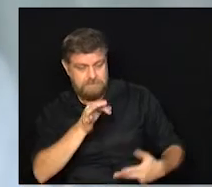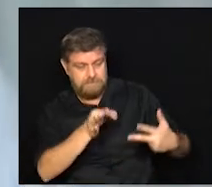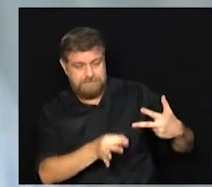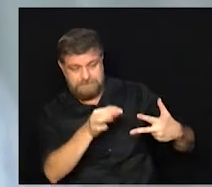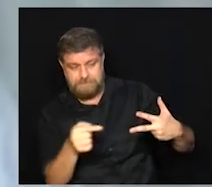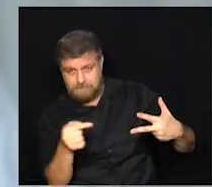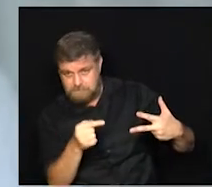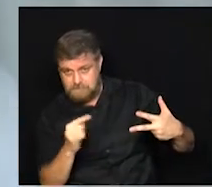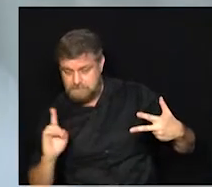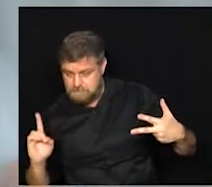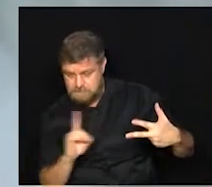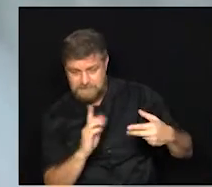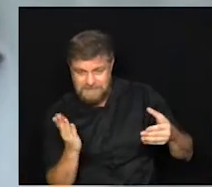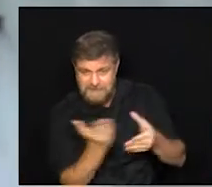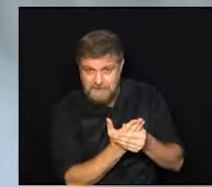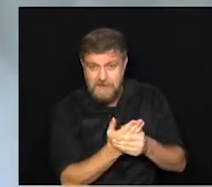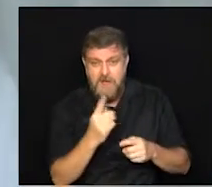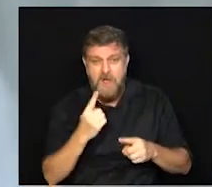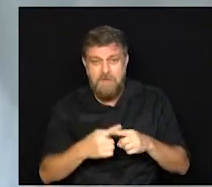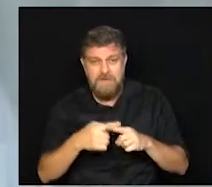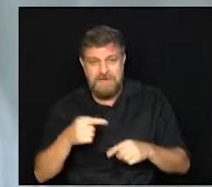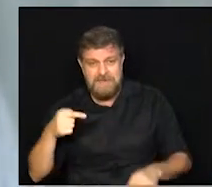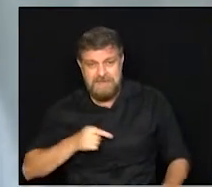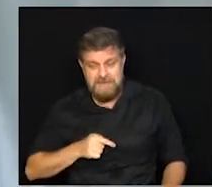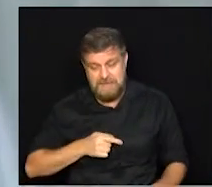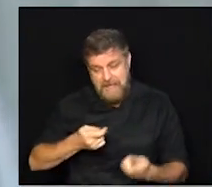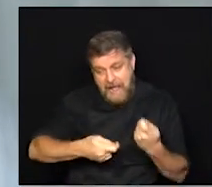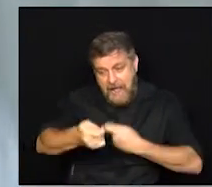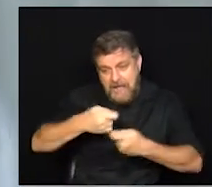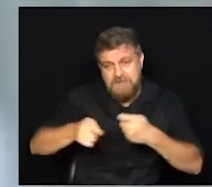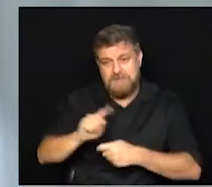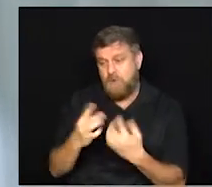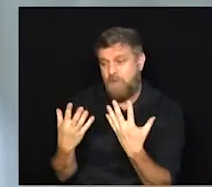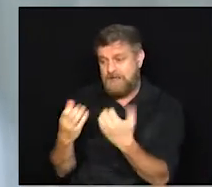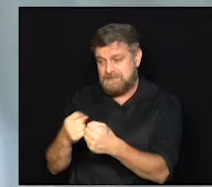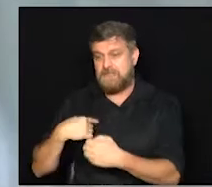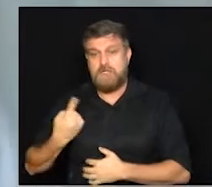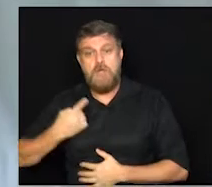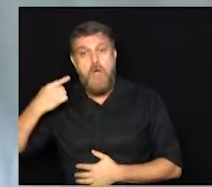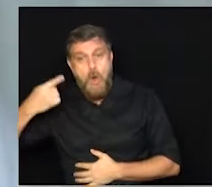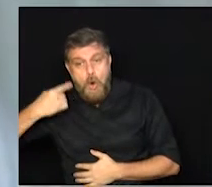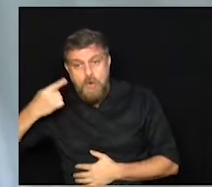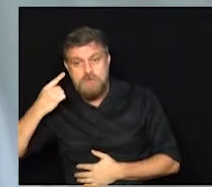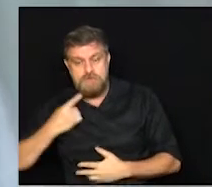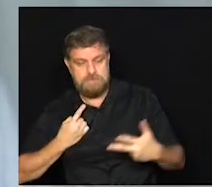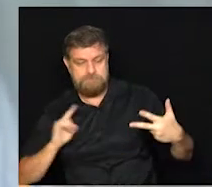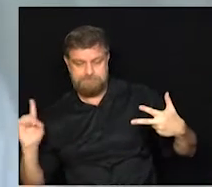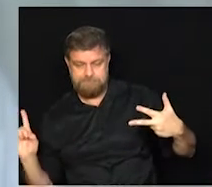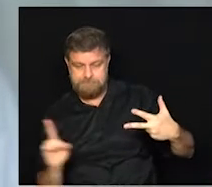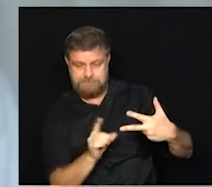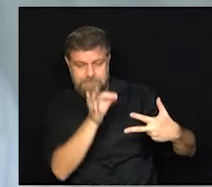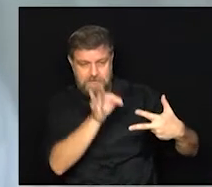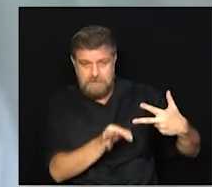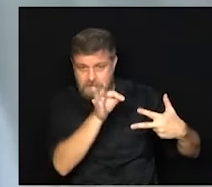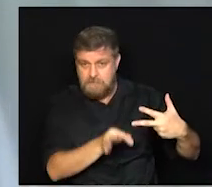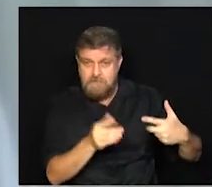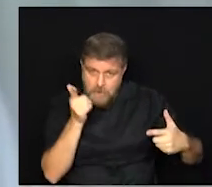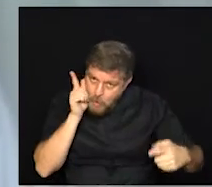tem muita coisa que a Previdência nega no âmbito administrativo e a gente leva para o Judiciário e a gente tem